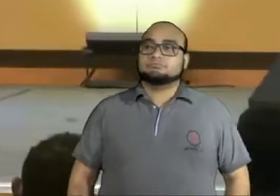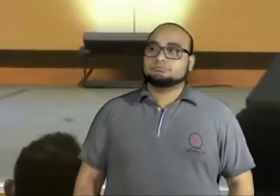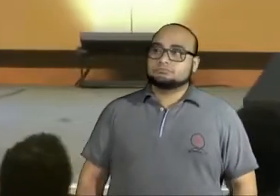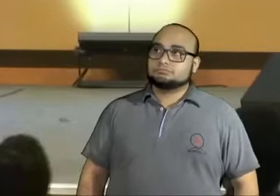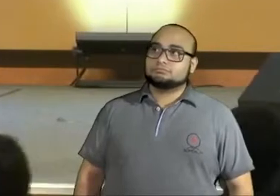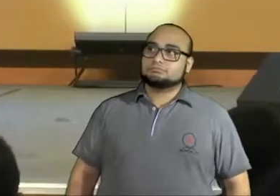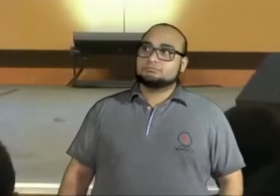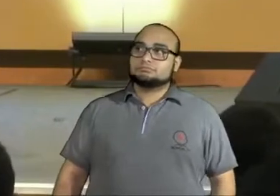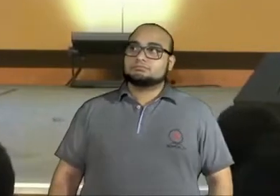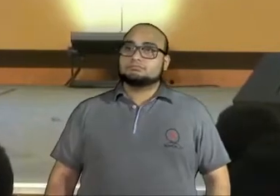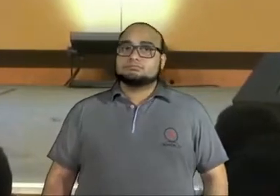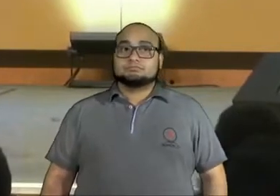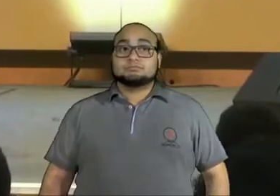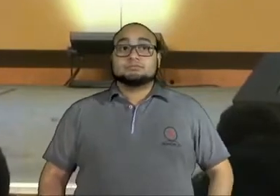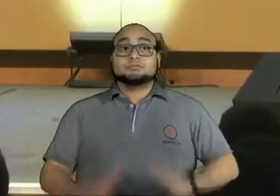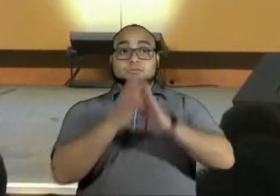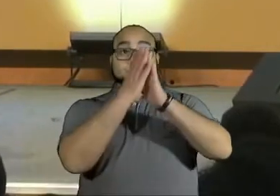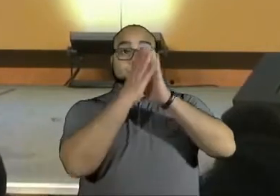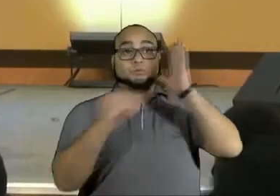Diga comigo, a fé